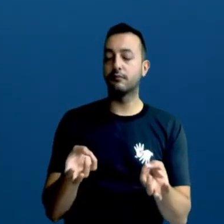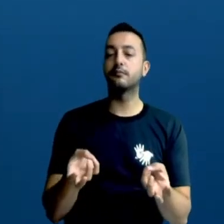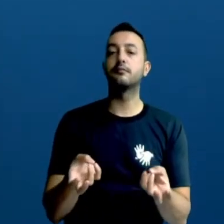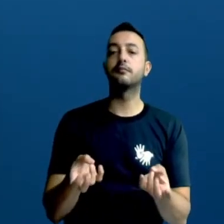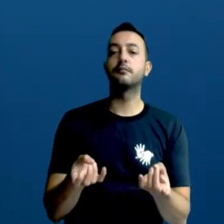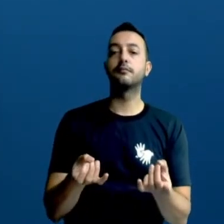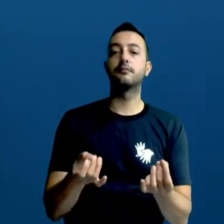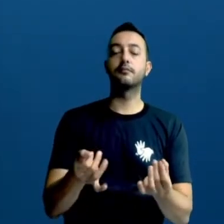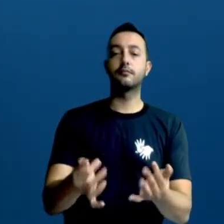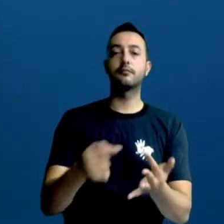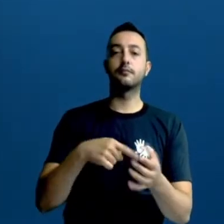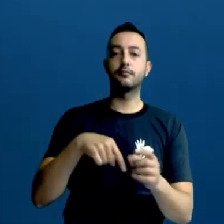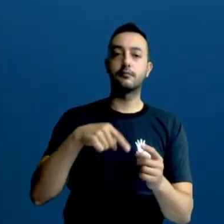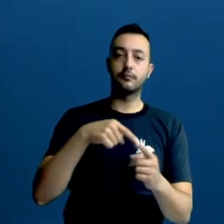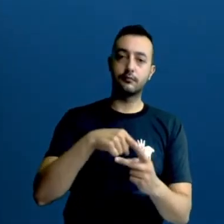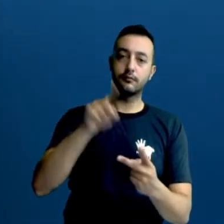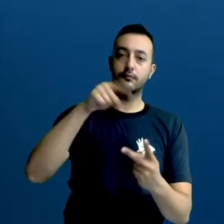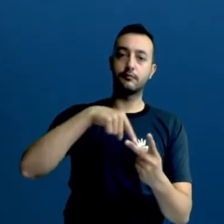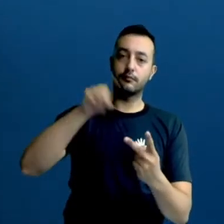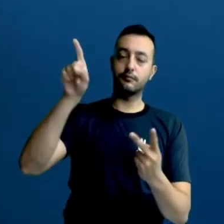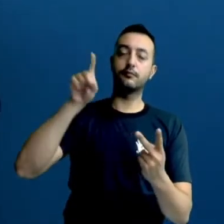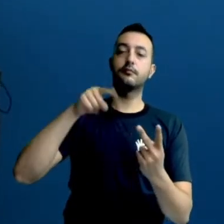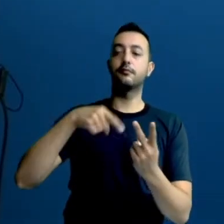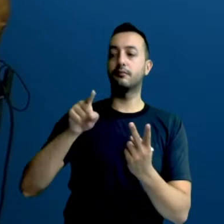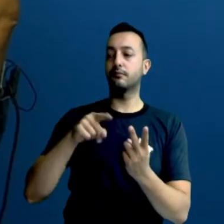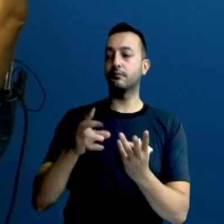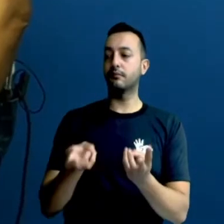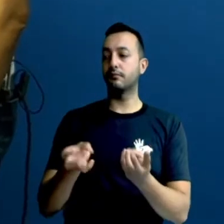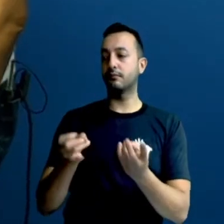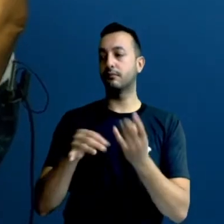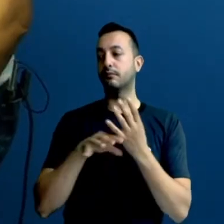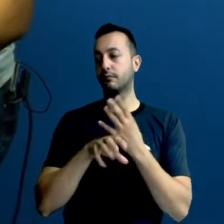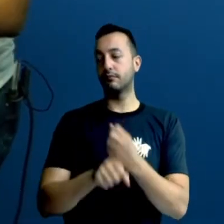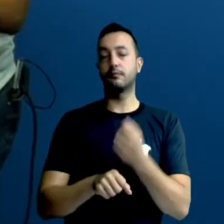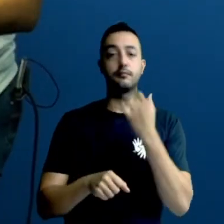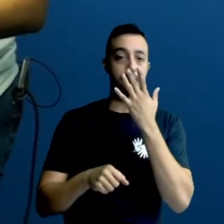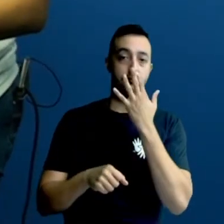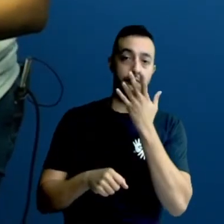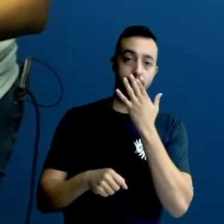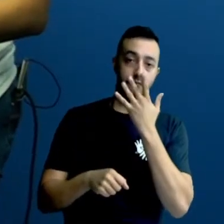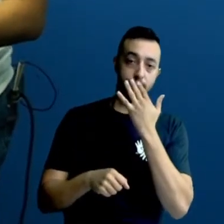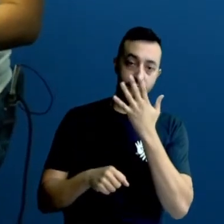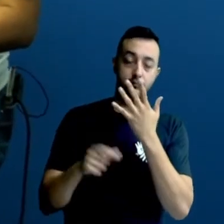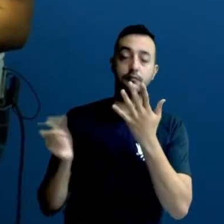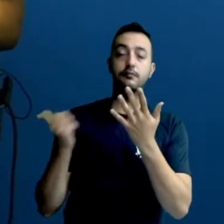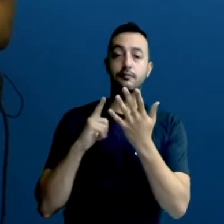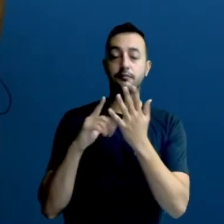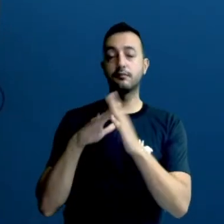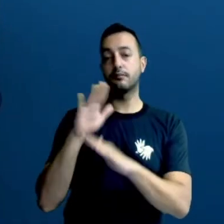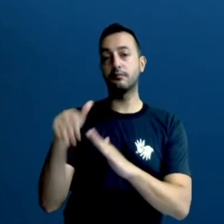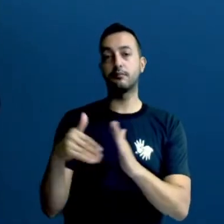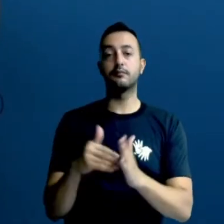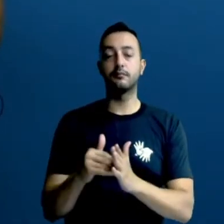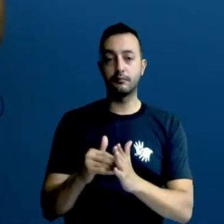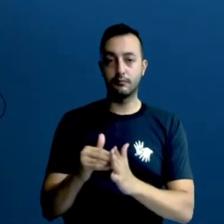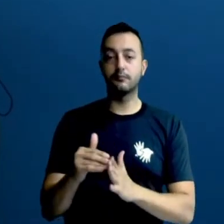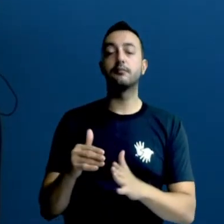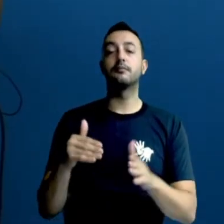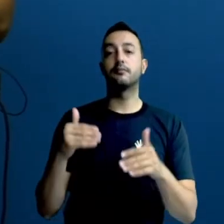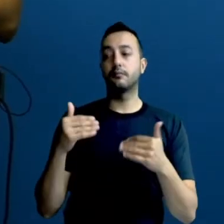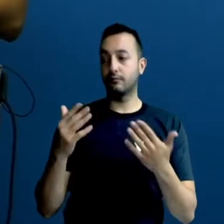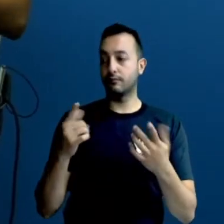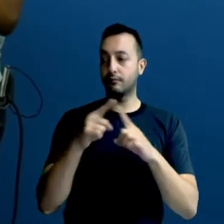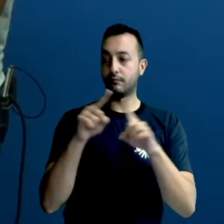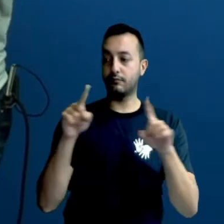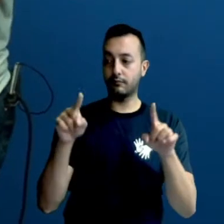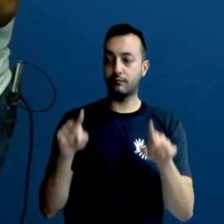de diagonais que dá para partir de cada vértice. E aqui coloridinho, ó, a totalidade, como eu disse. Então, o